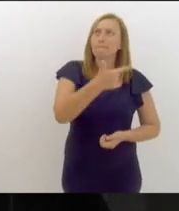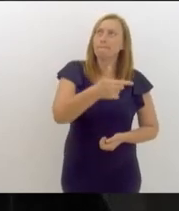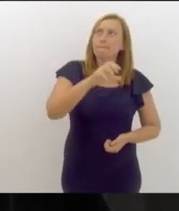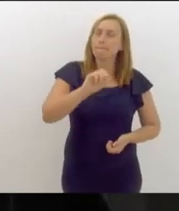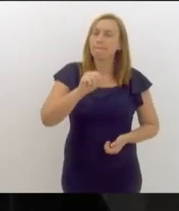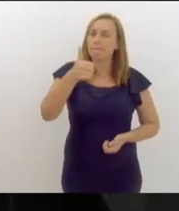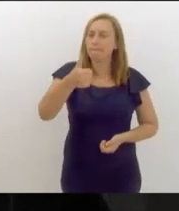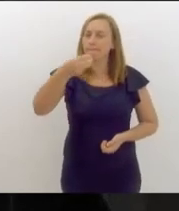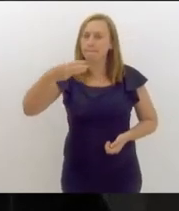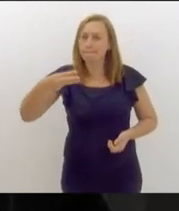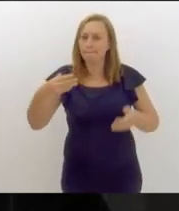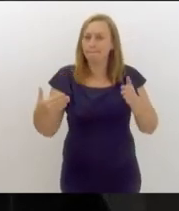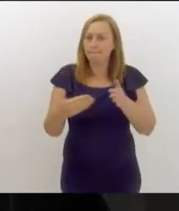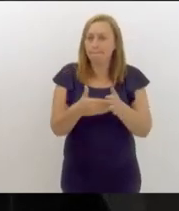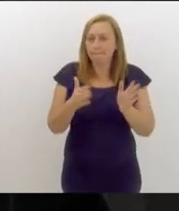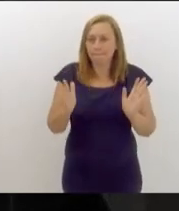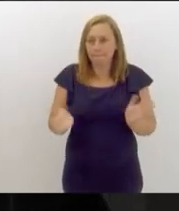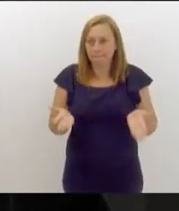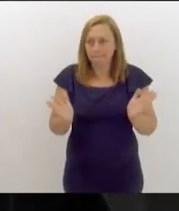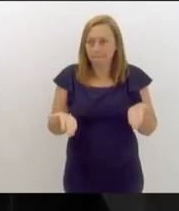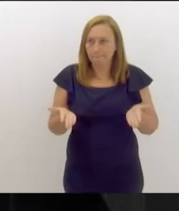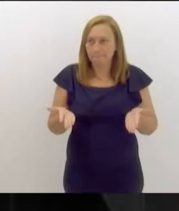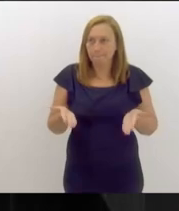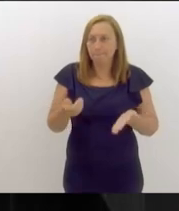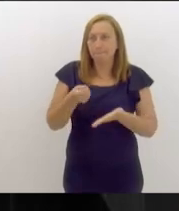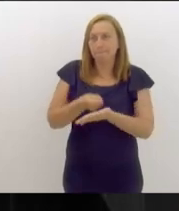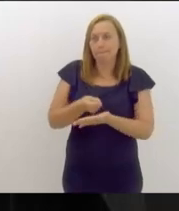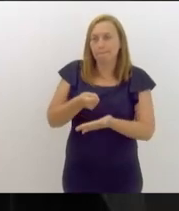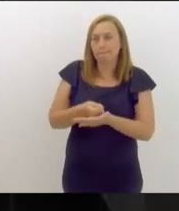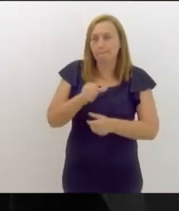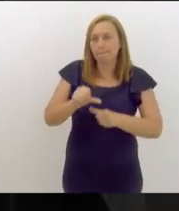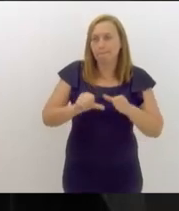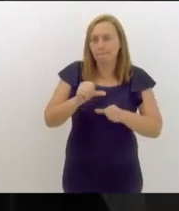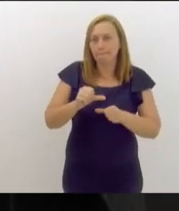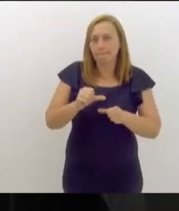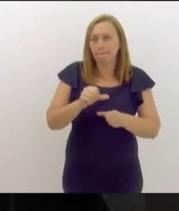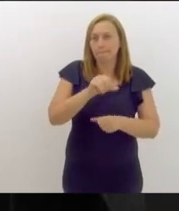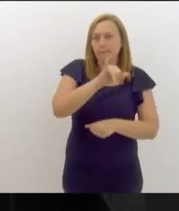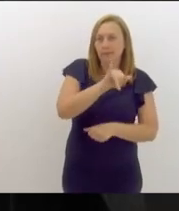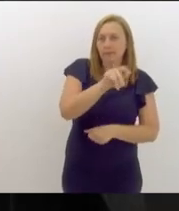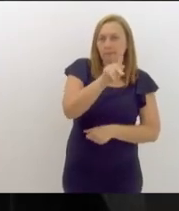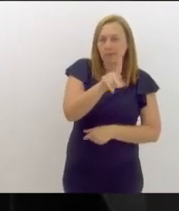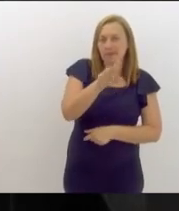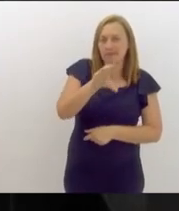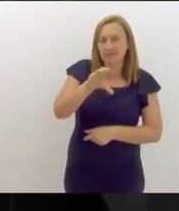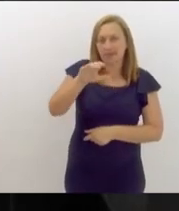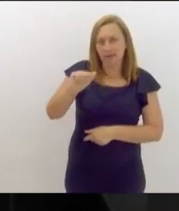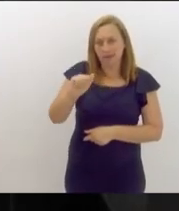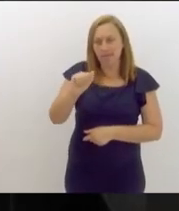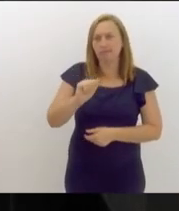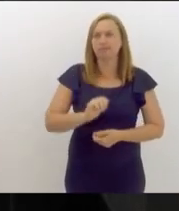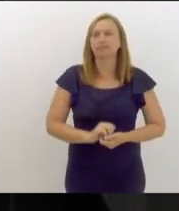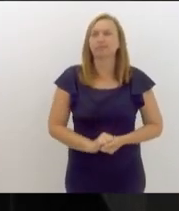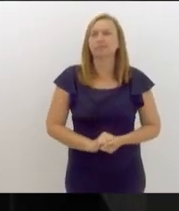até agora a cobrança mudou para IPCA como corretor